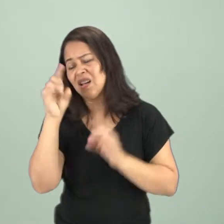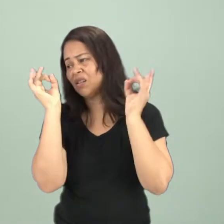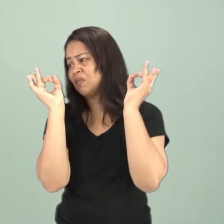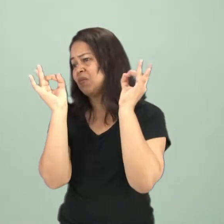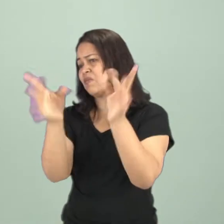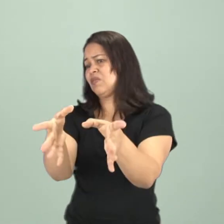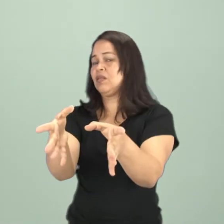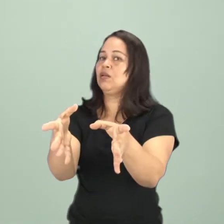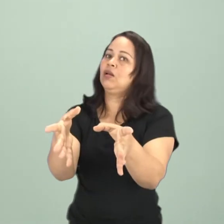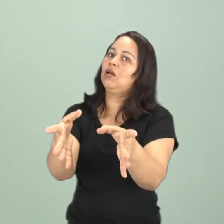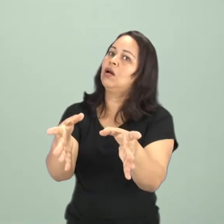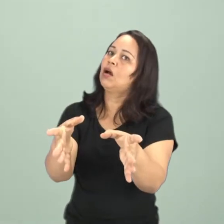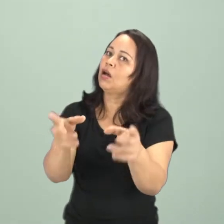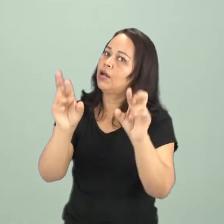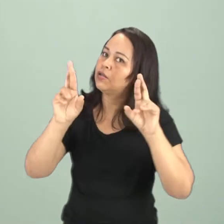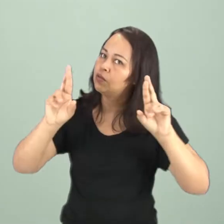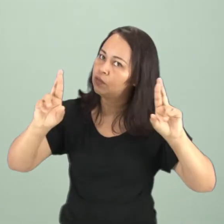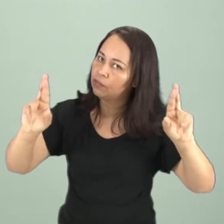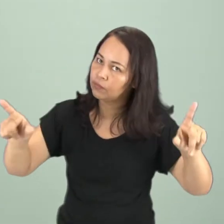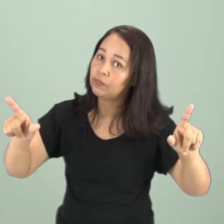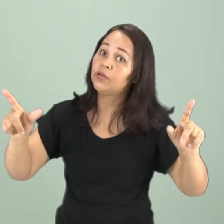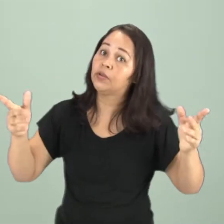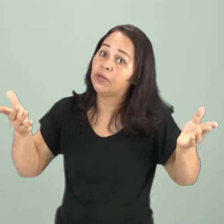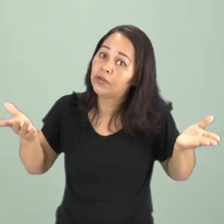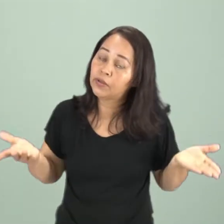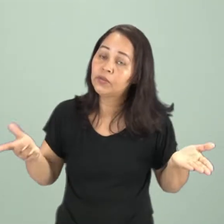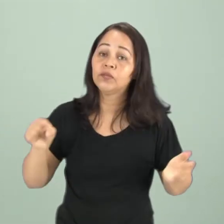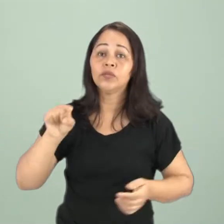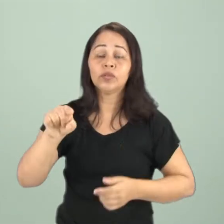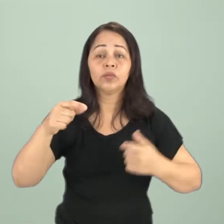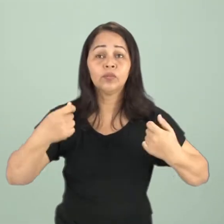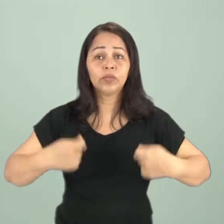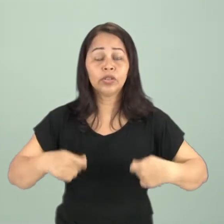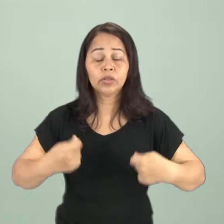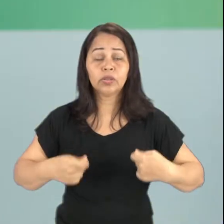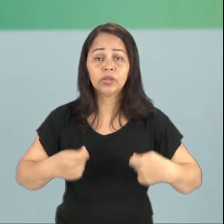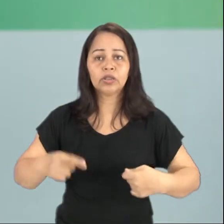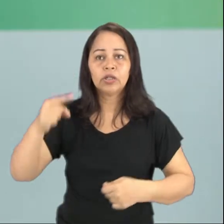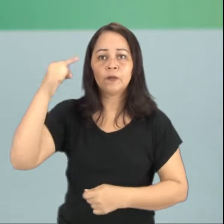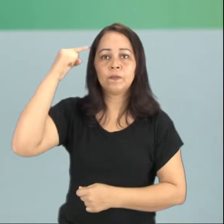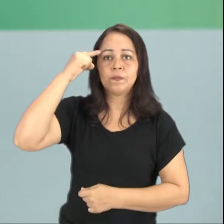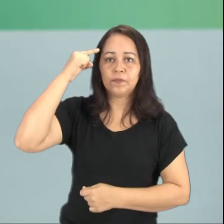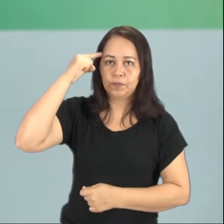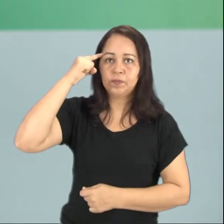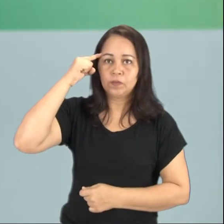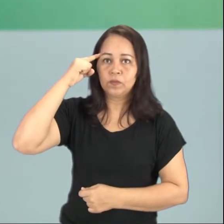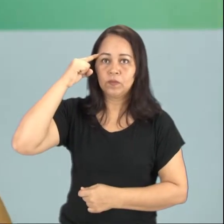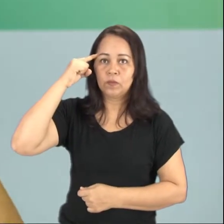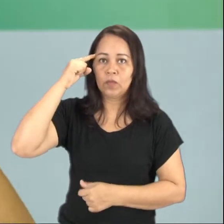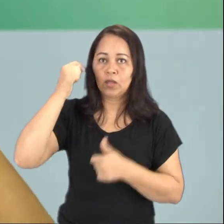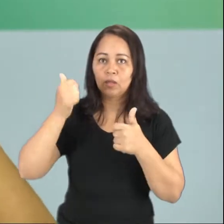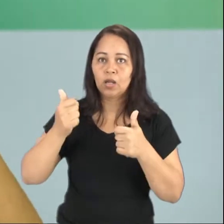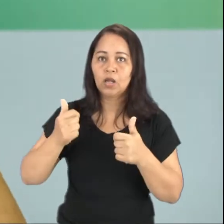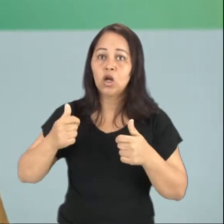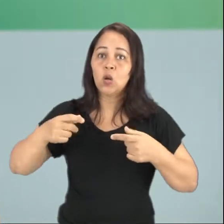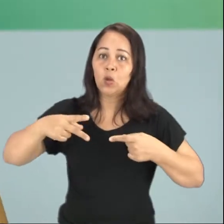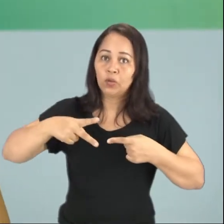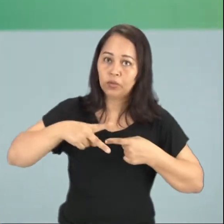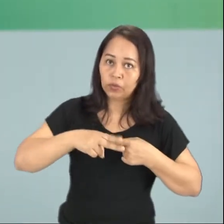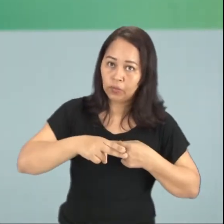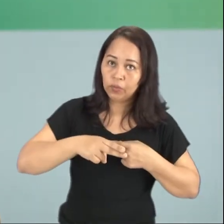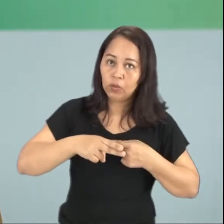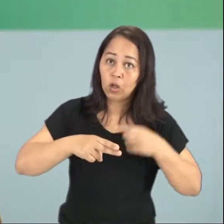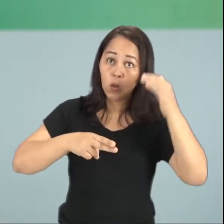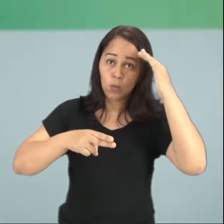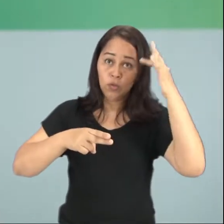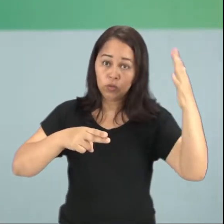daquilo que você quer. Então, essa é algo a se ficar, né, a se pensar. Isso é algo a se pensar. Eu tenho que mudar meu projeto de